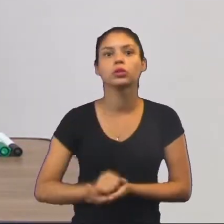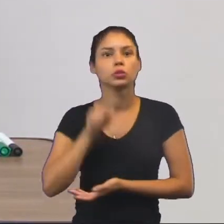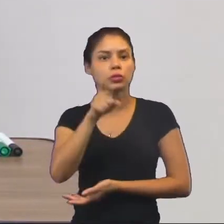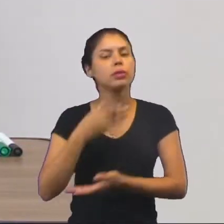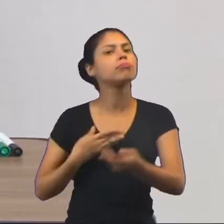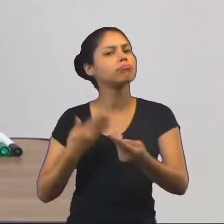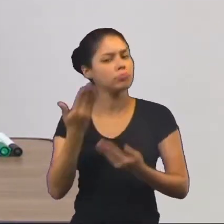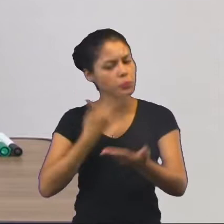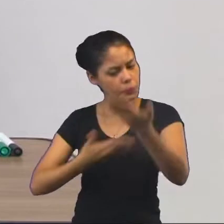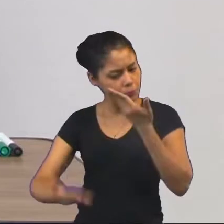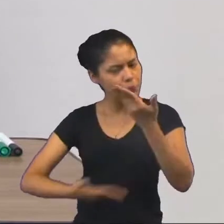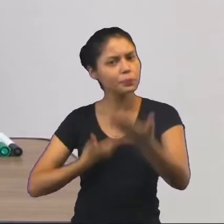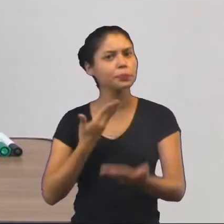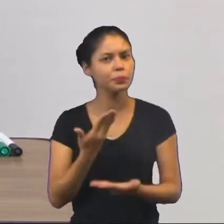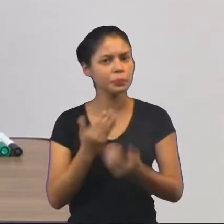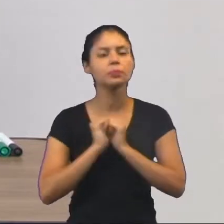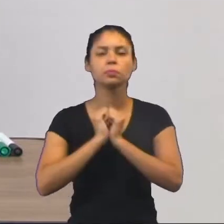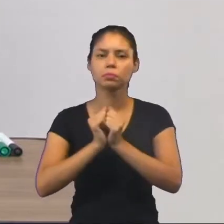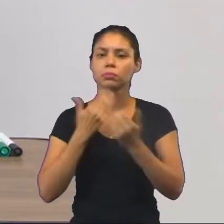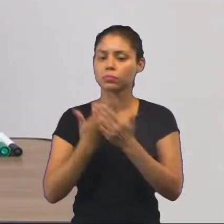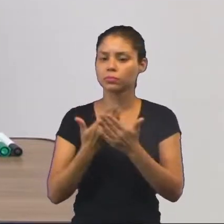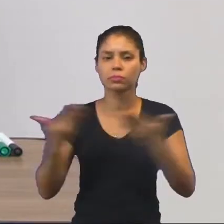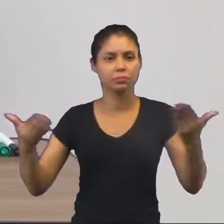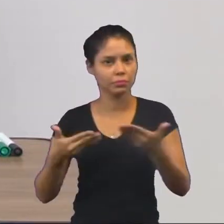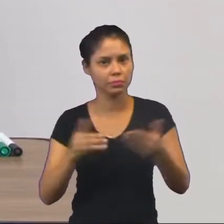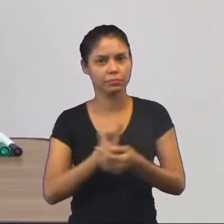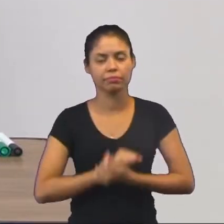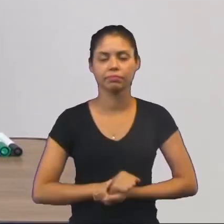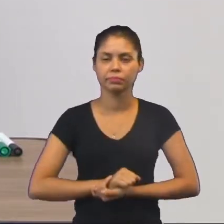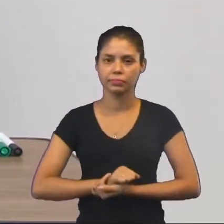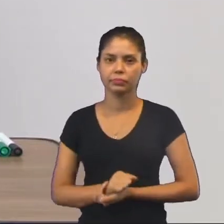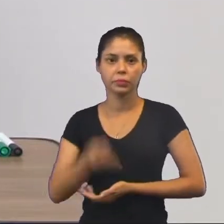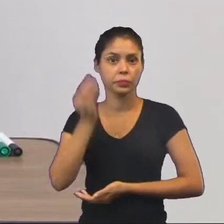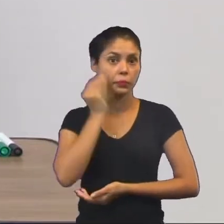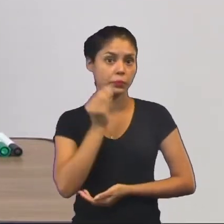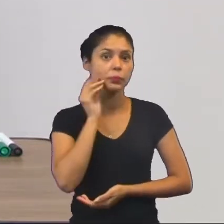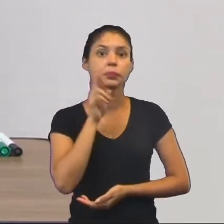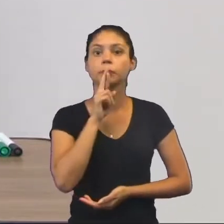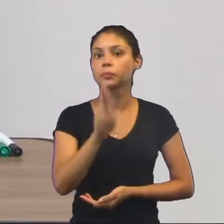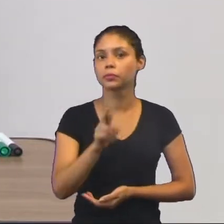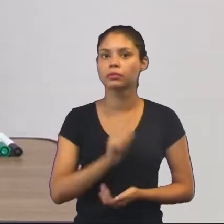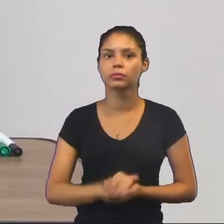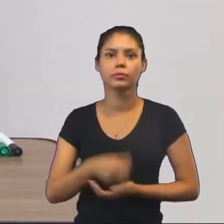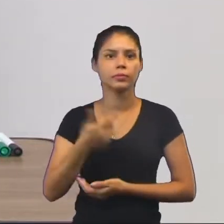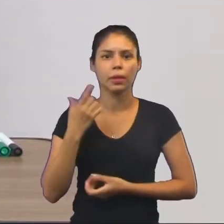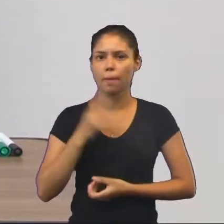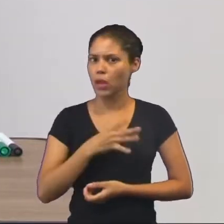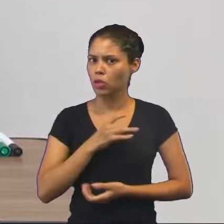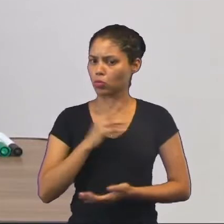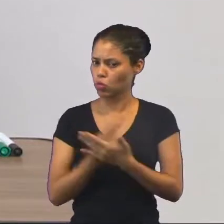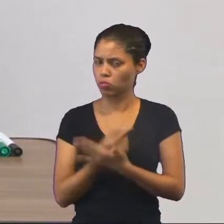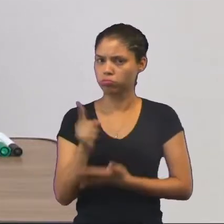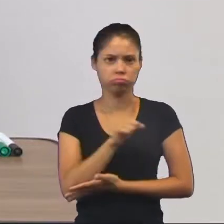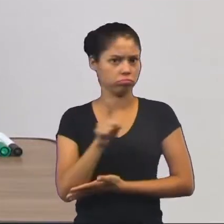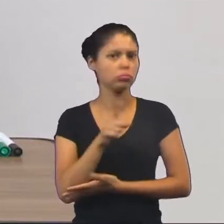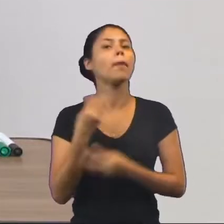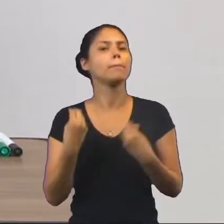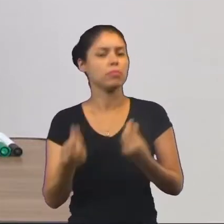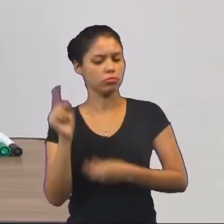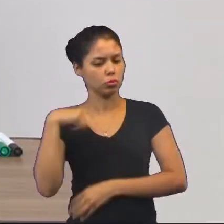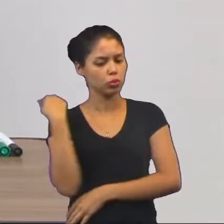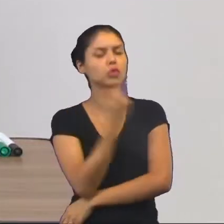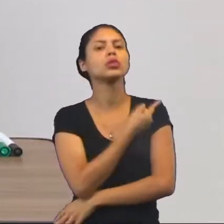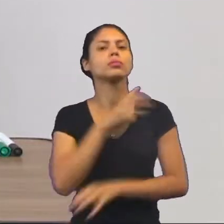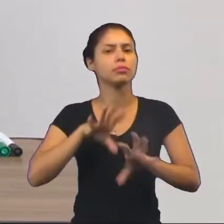você participe, que você interaja na aula de hoje. Então, tente responder, não tenha medo de errar. É para isso que